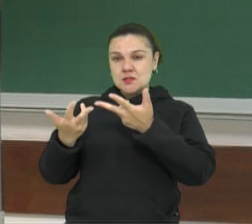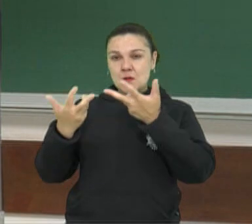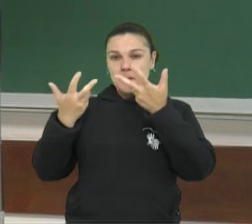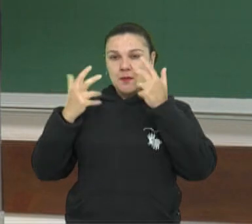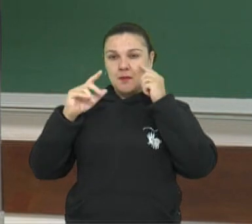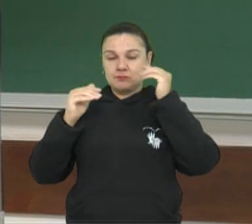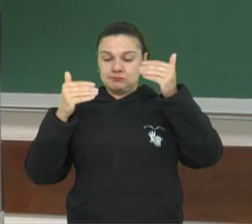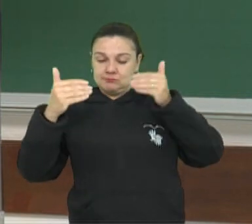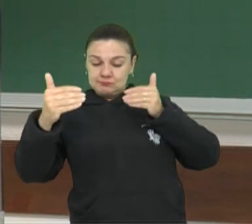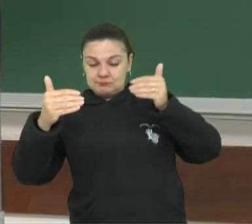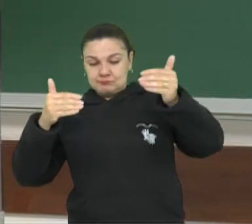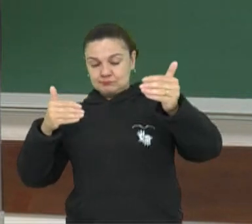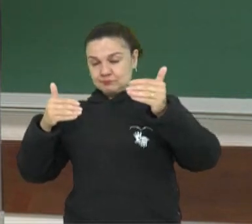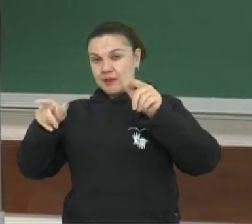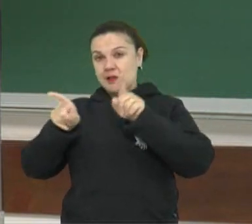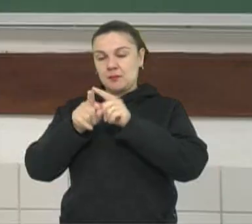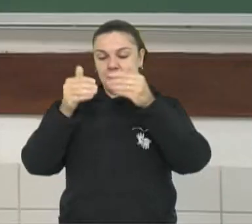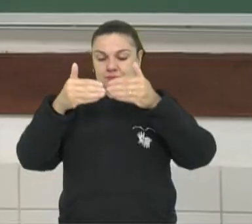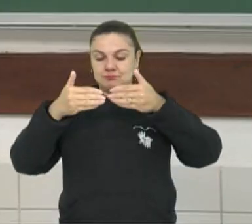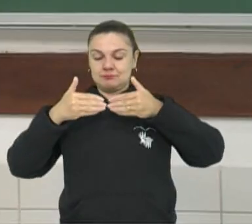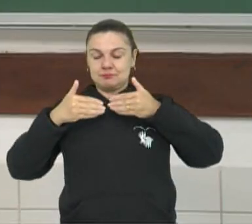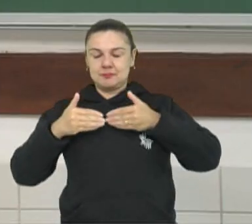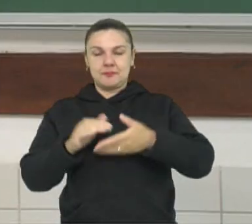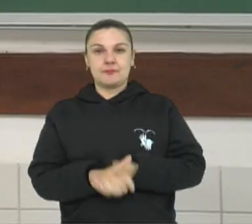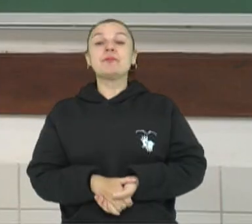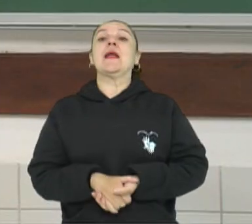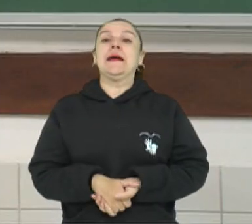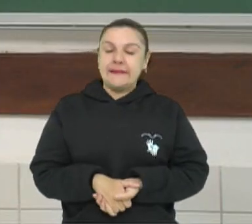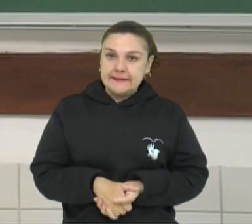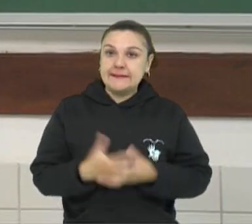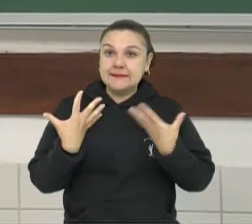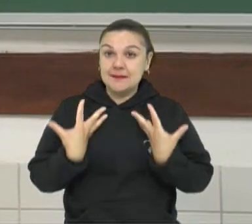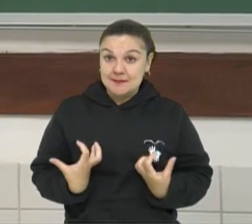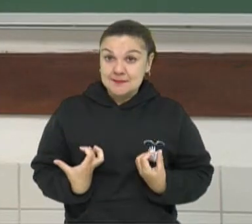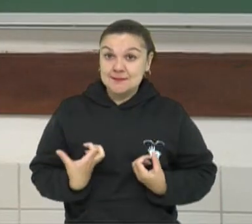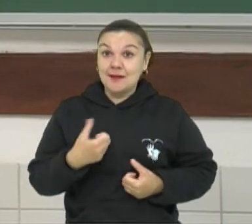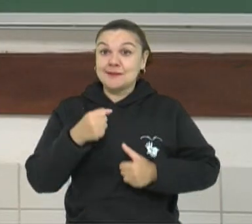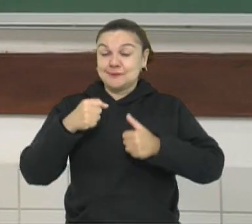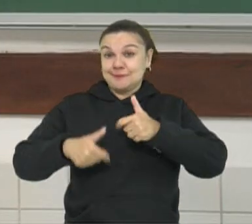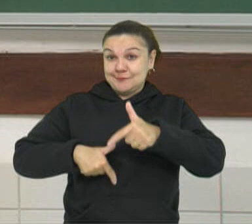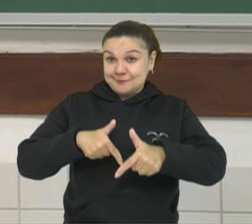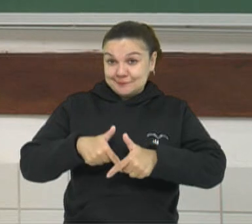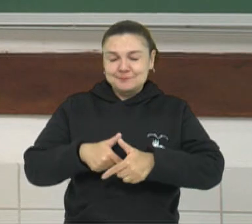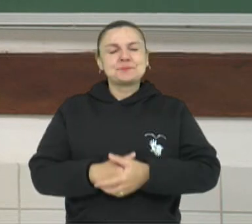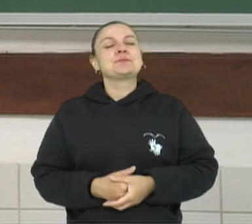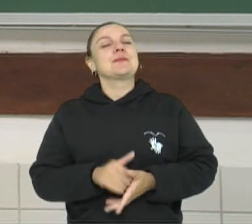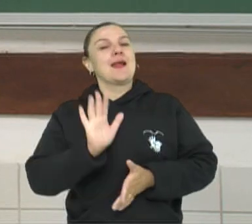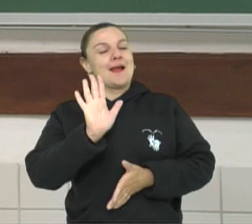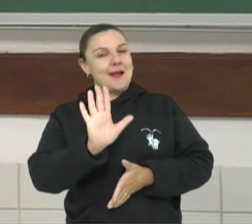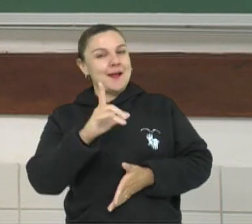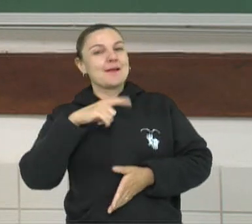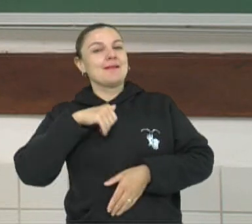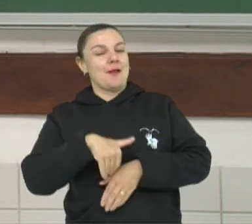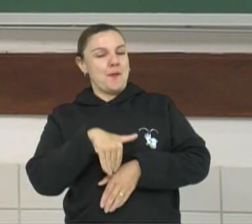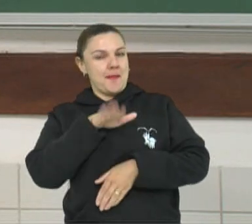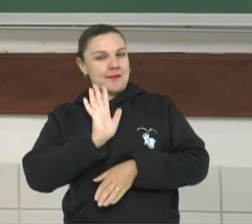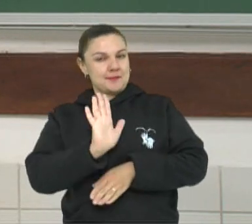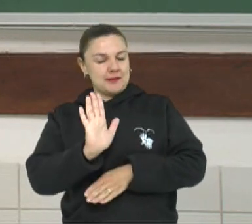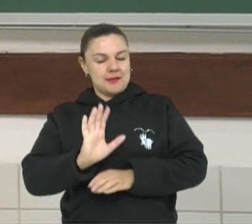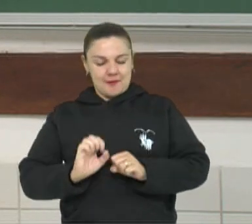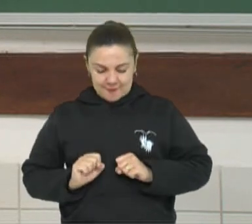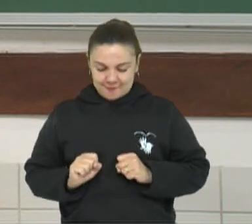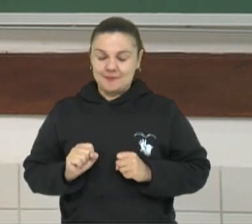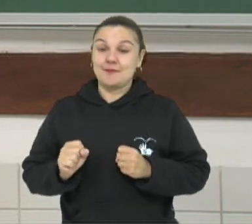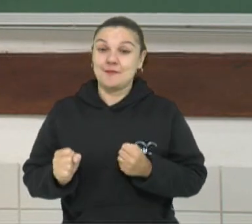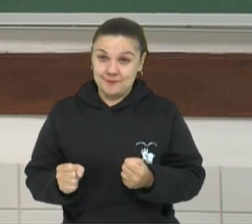as perspectivas e as camadas. E aí, gente, cansado de exercício? Vamos, espera que tem mais um pouquinho. Força